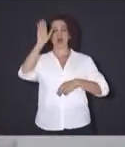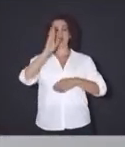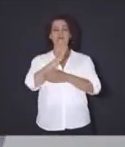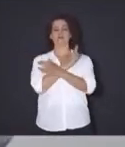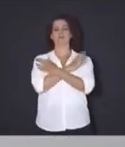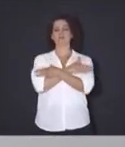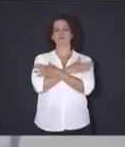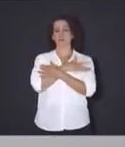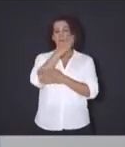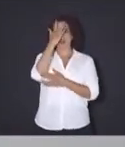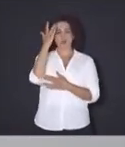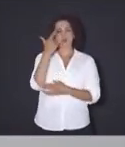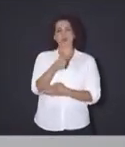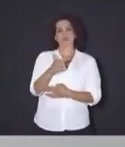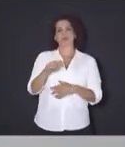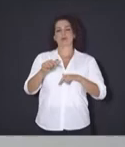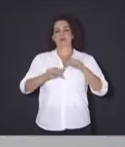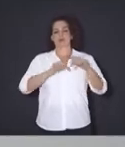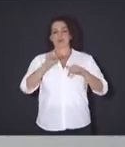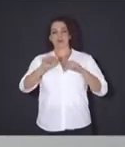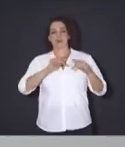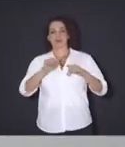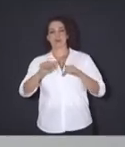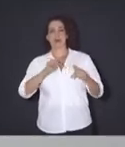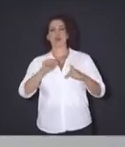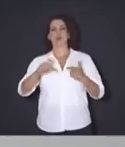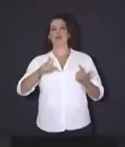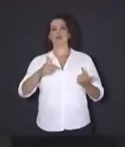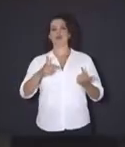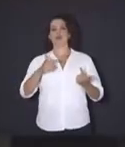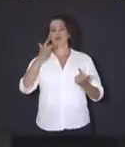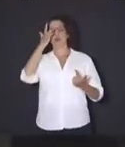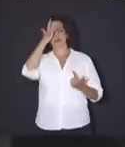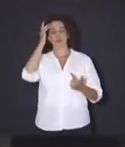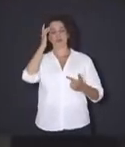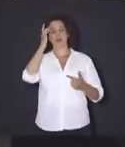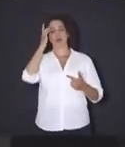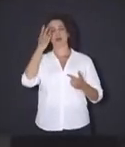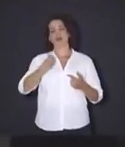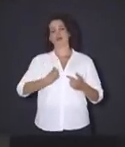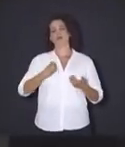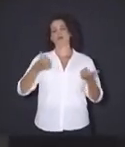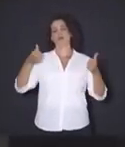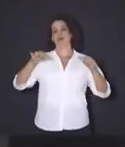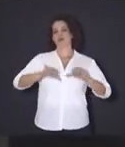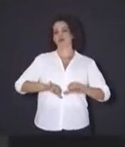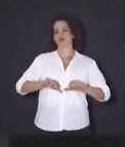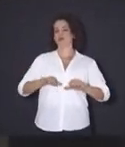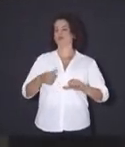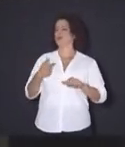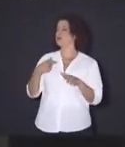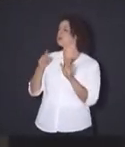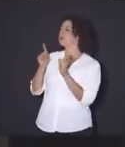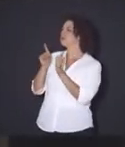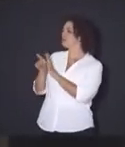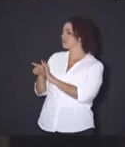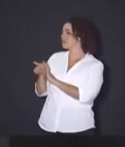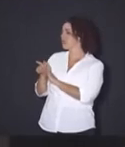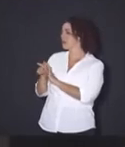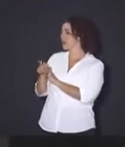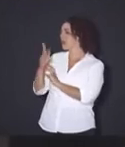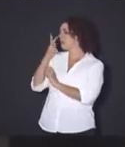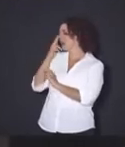de pessoas sendo é piorando suas condições de vida então eu posso dizer que isso é um paliativo um remédio de curto prazo